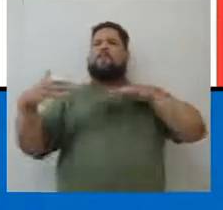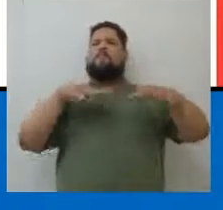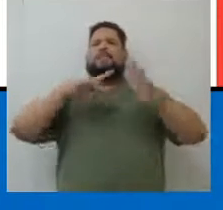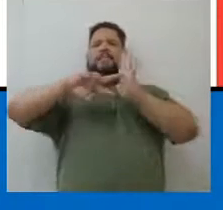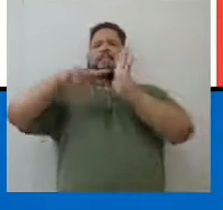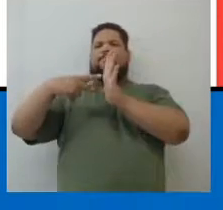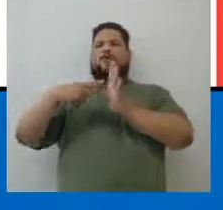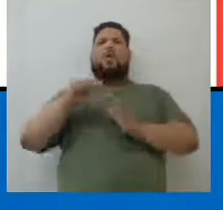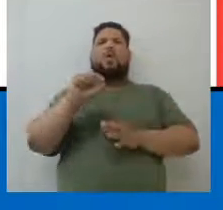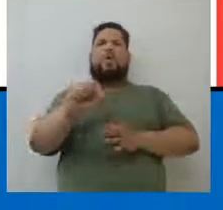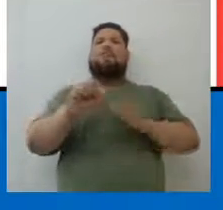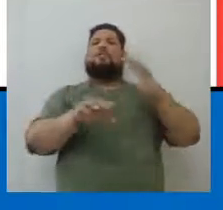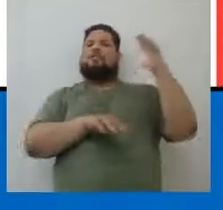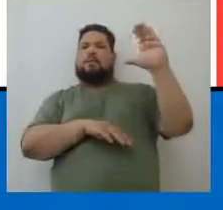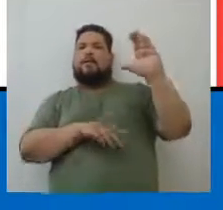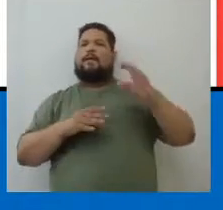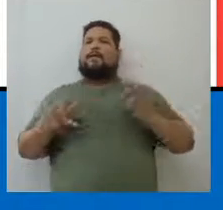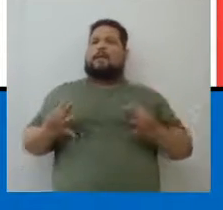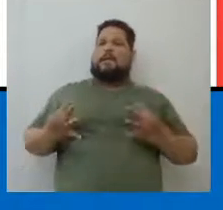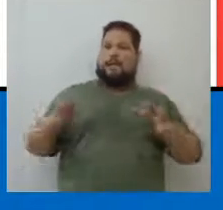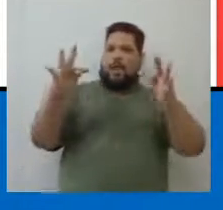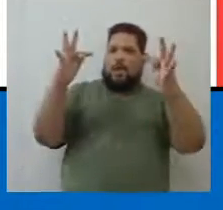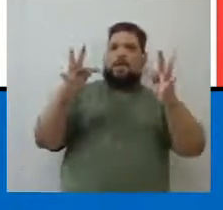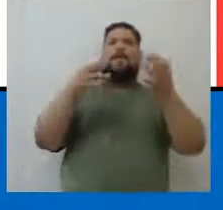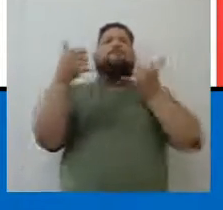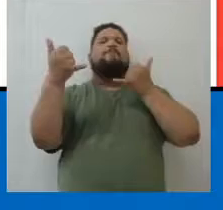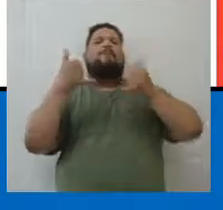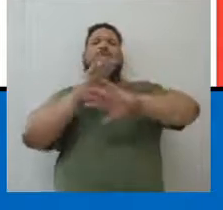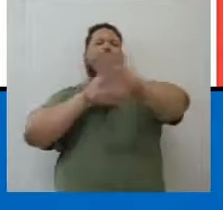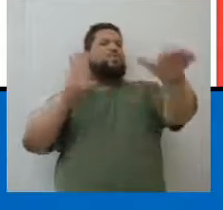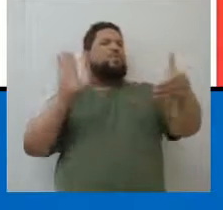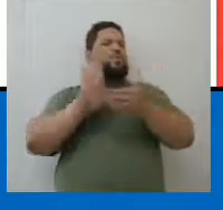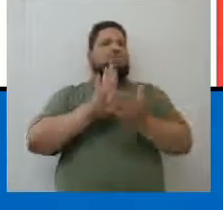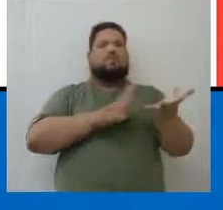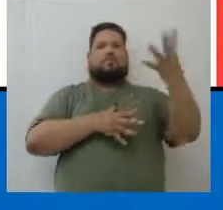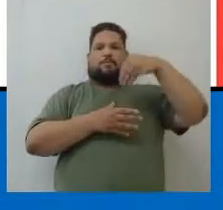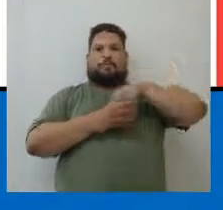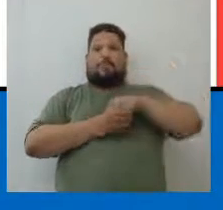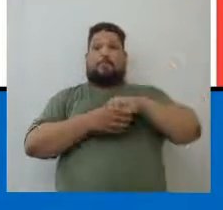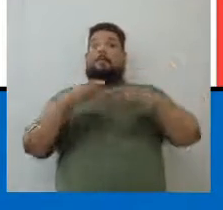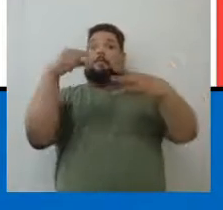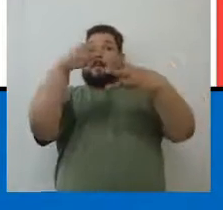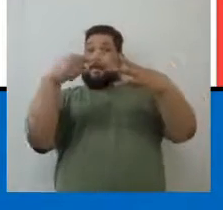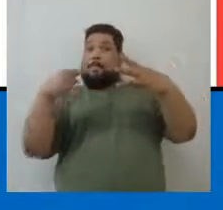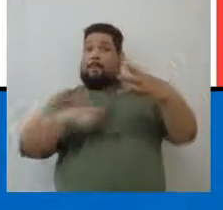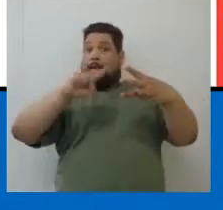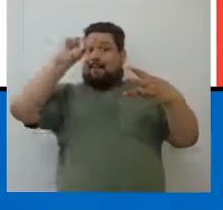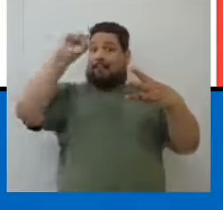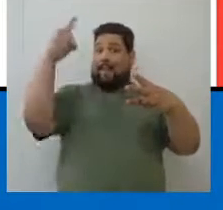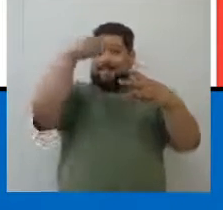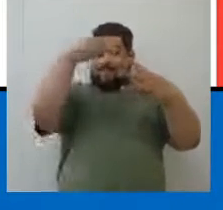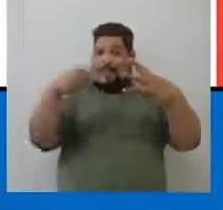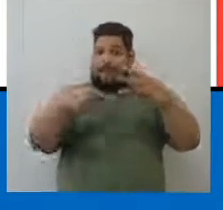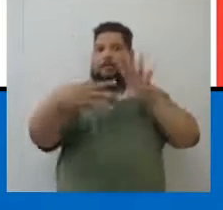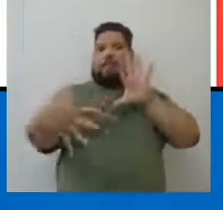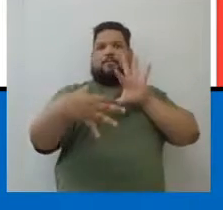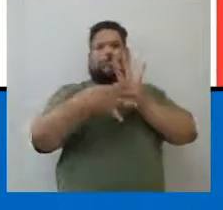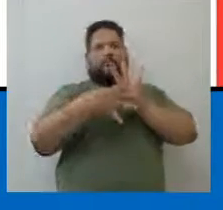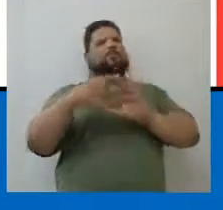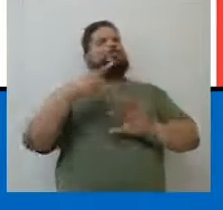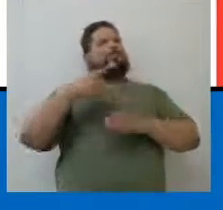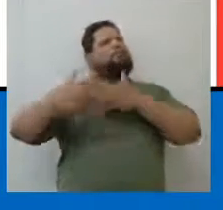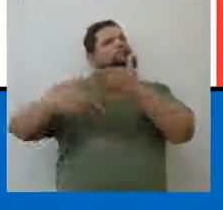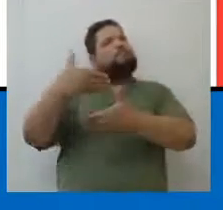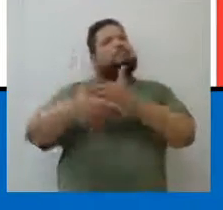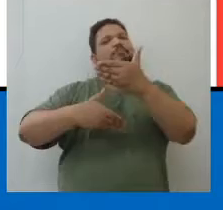integra ciência, técnica e informação. Então, essas três ideias, elas vão caminhando juntas, né, para o